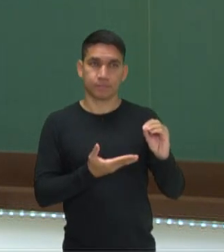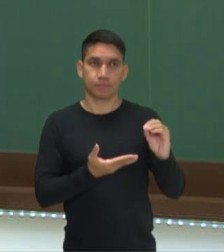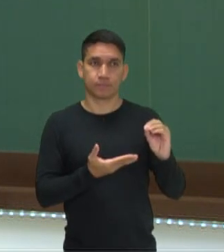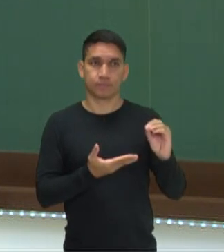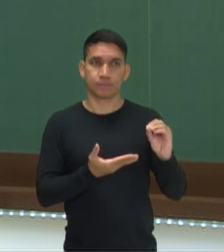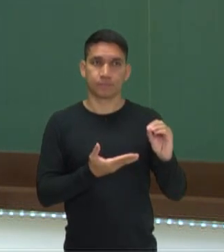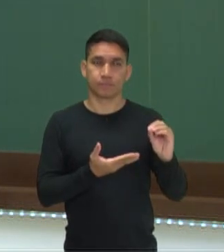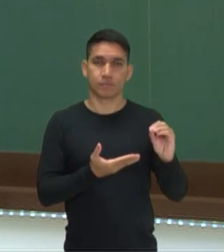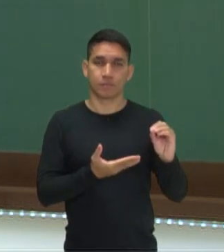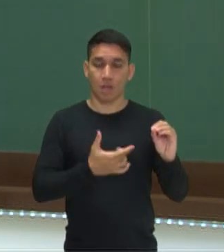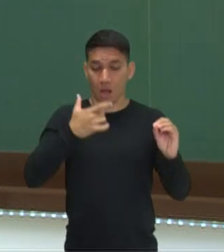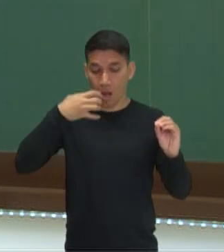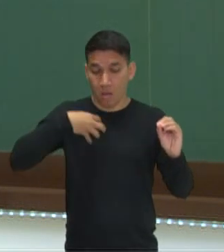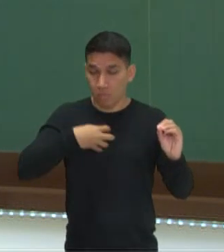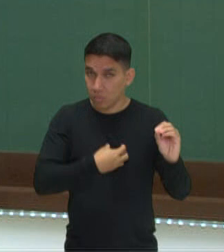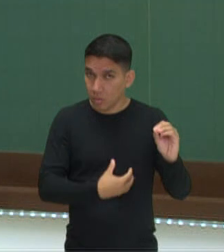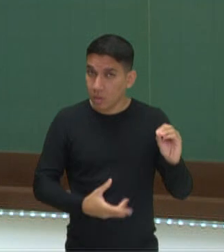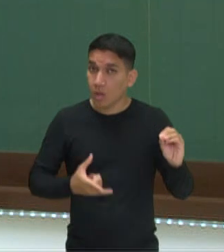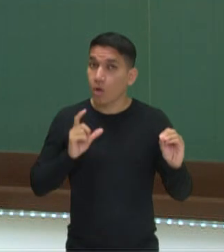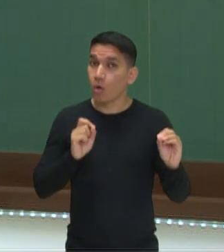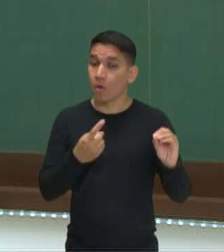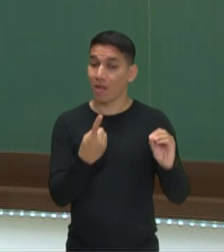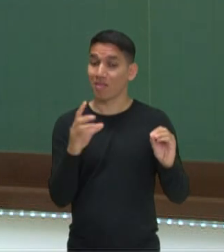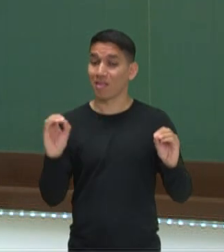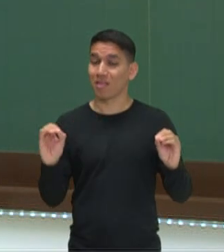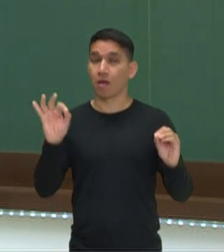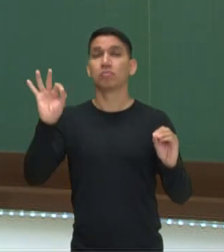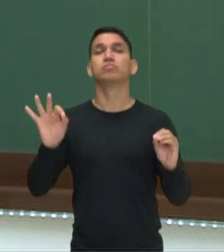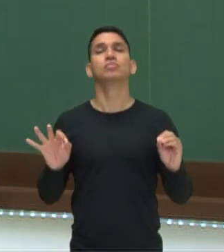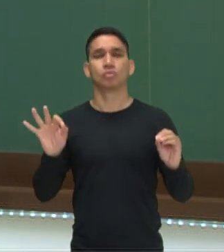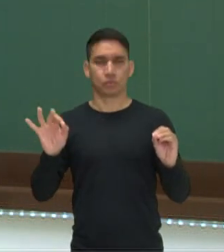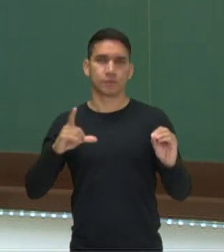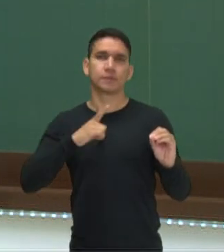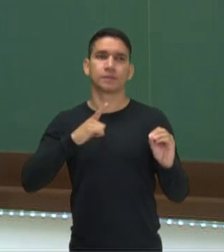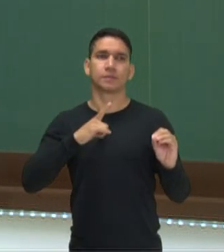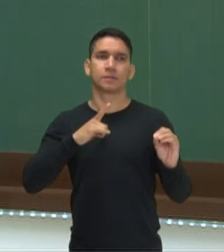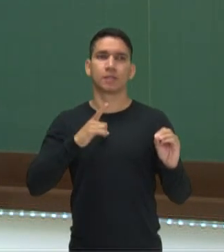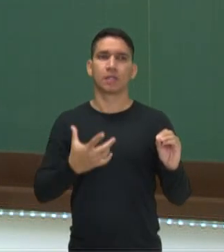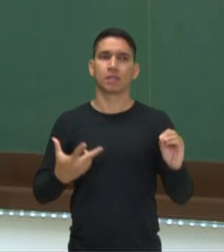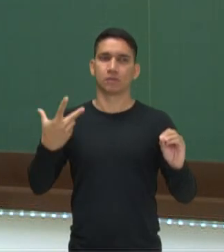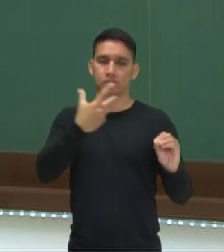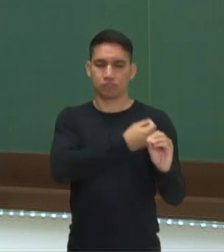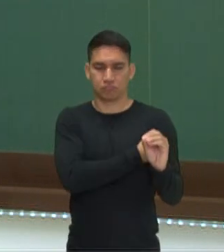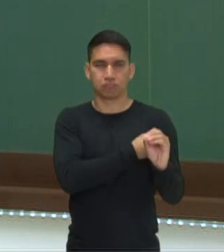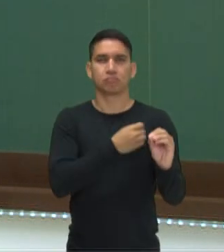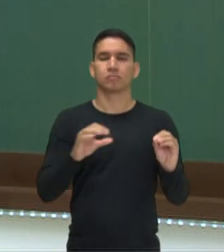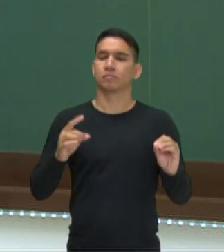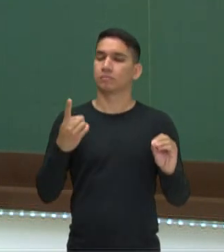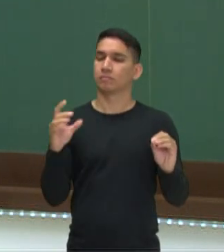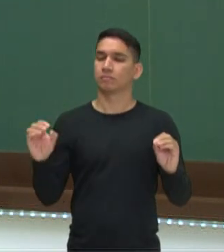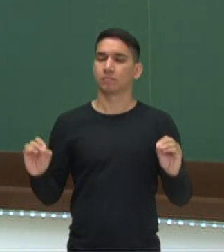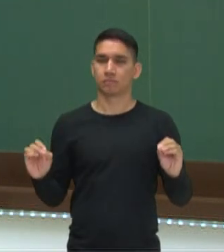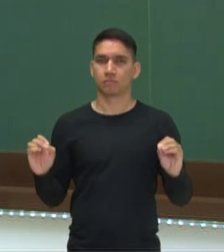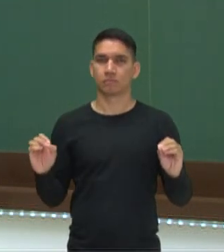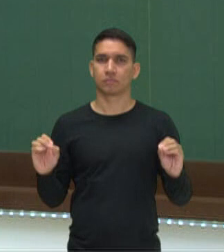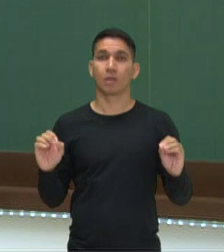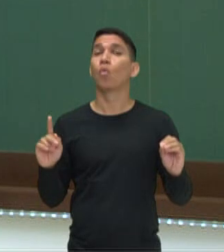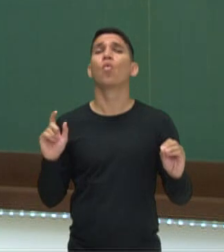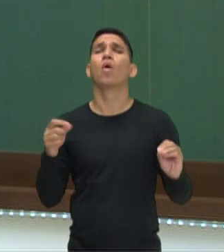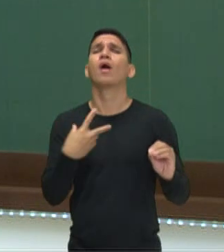No início, o organismo da pessoa tem 100 aqui, né? 100 de iodo